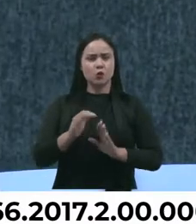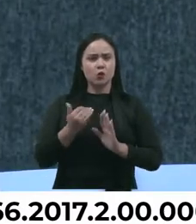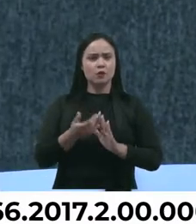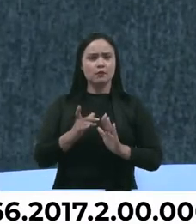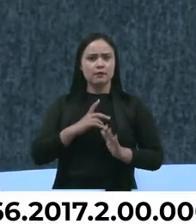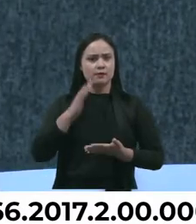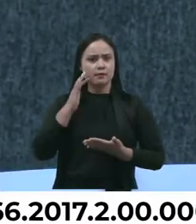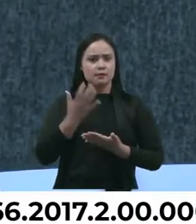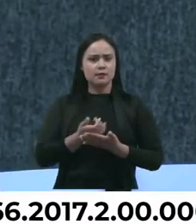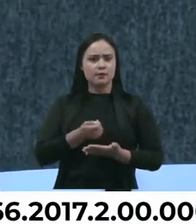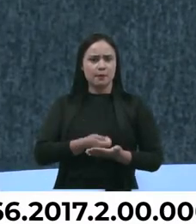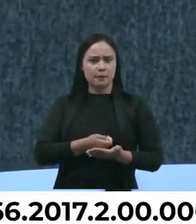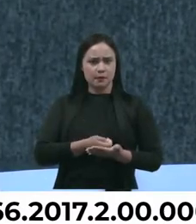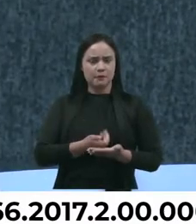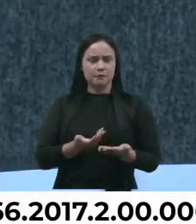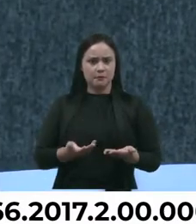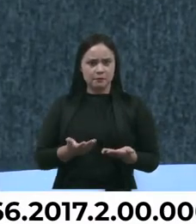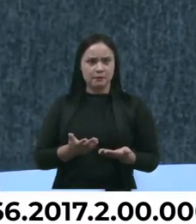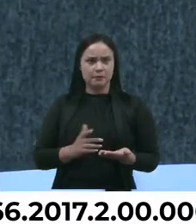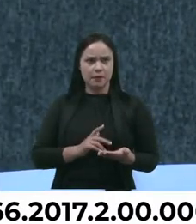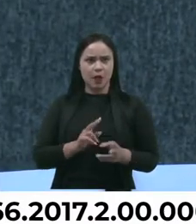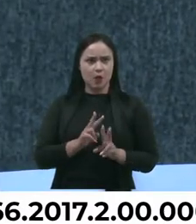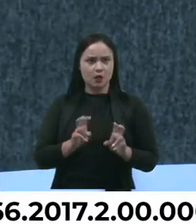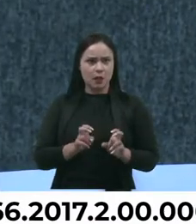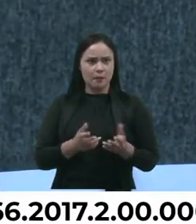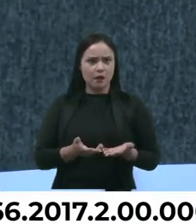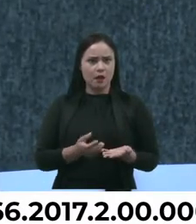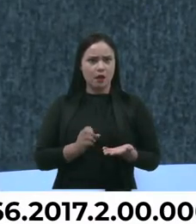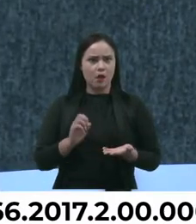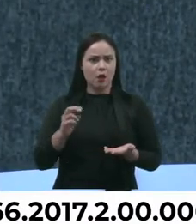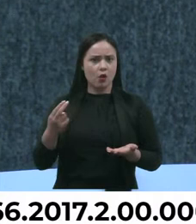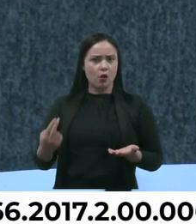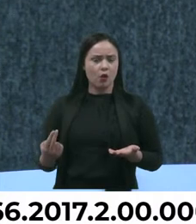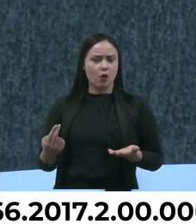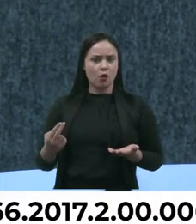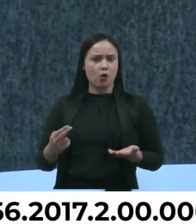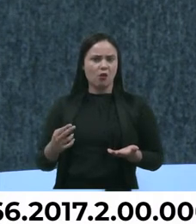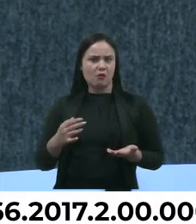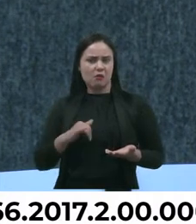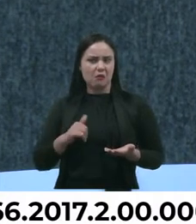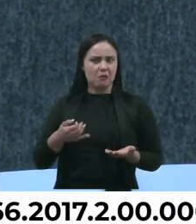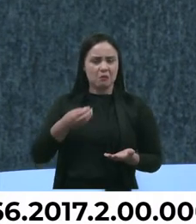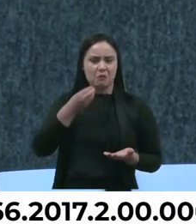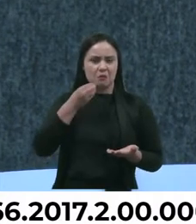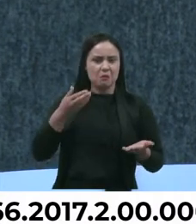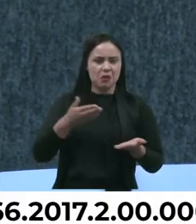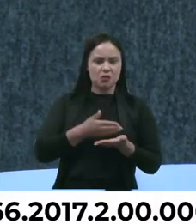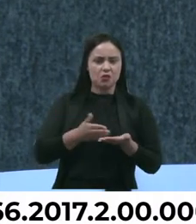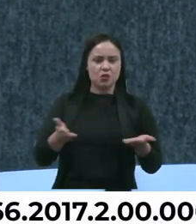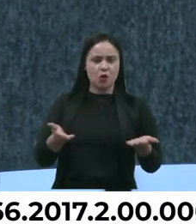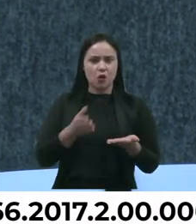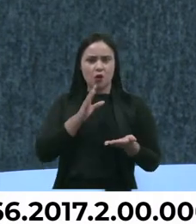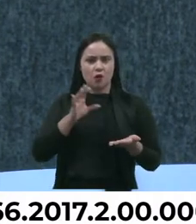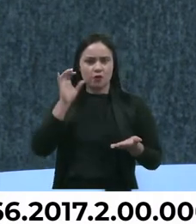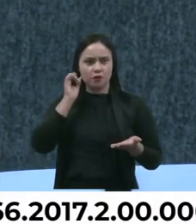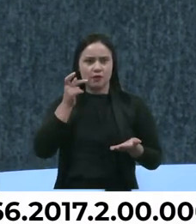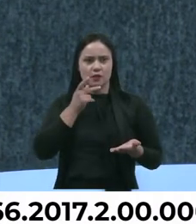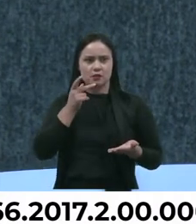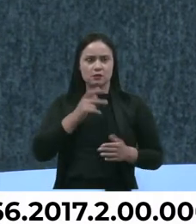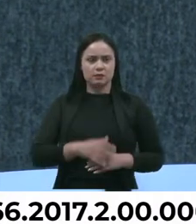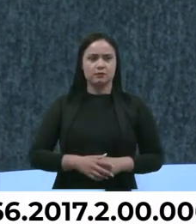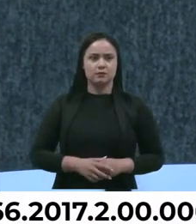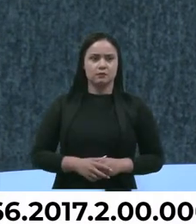posição firme com relação à temática ou achariam oportuno desde logo ouvirmos a sustentação